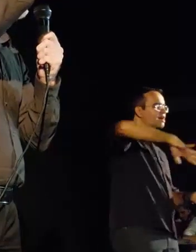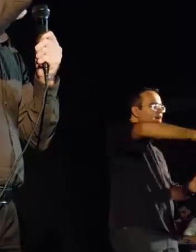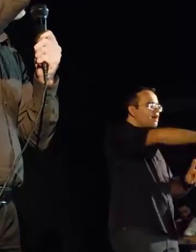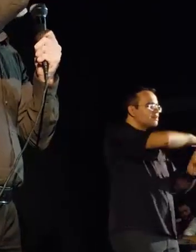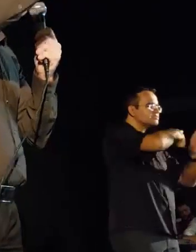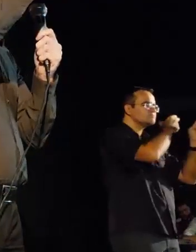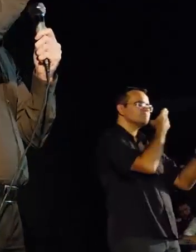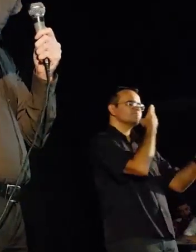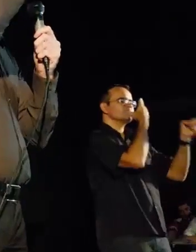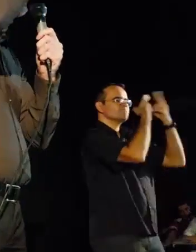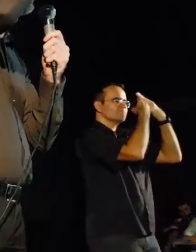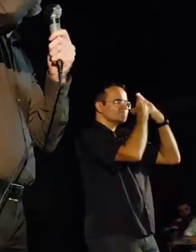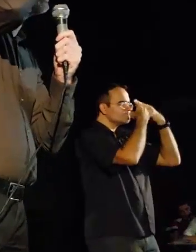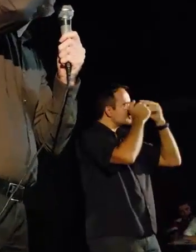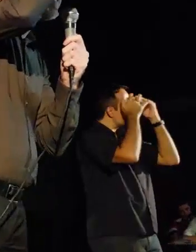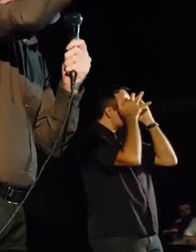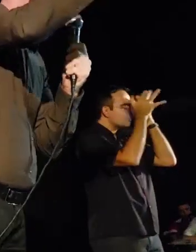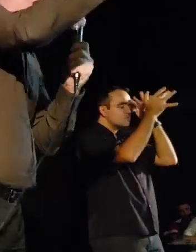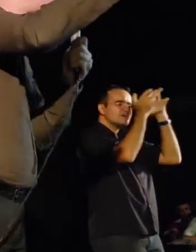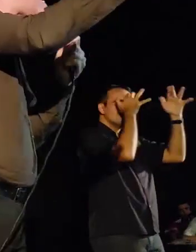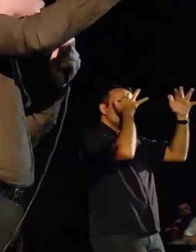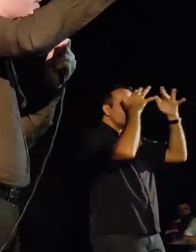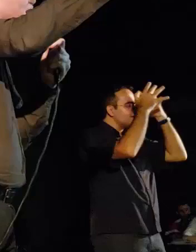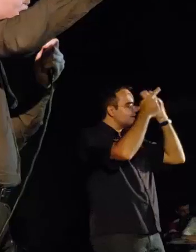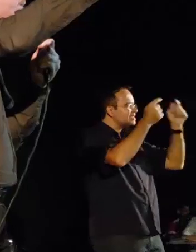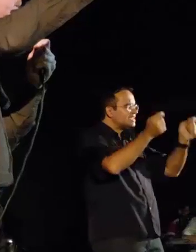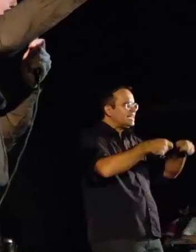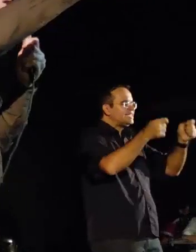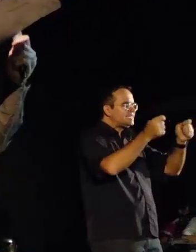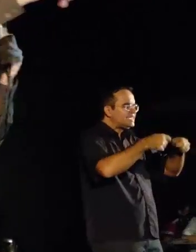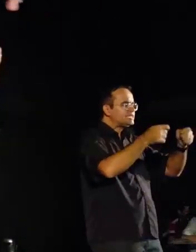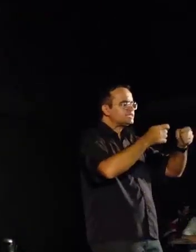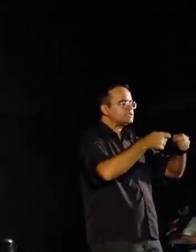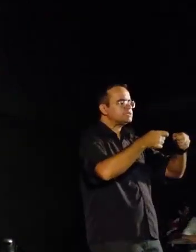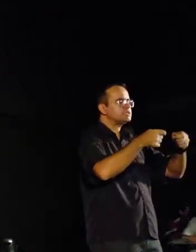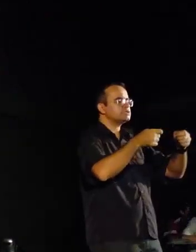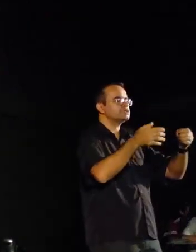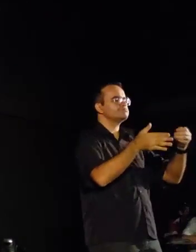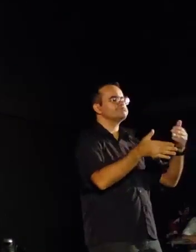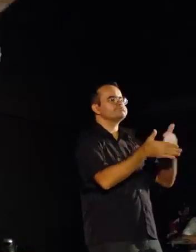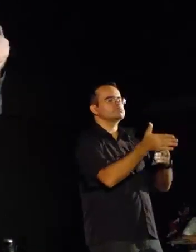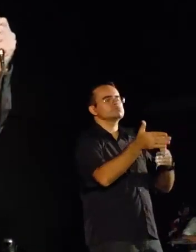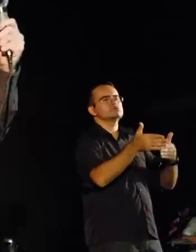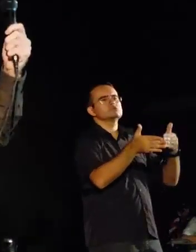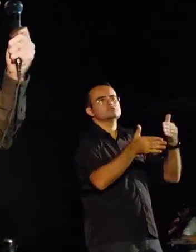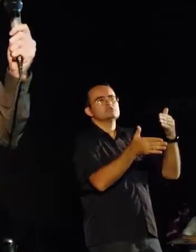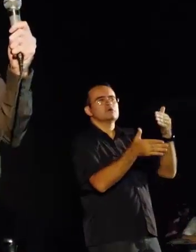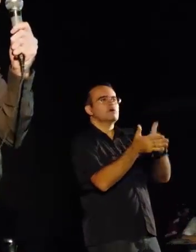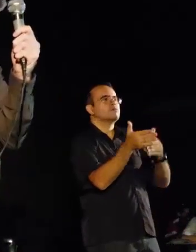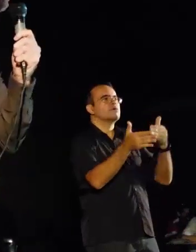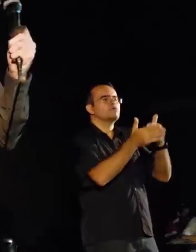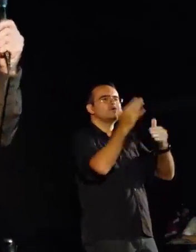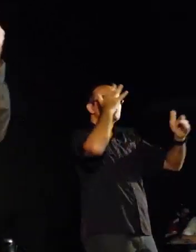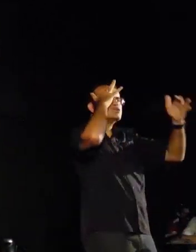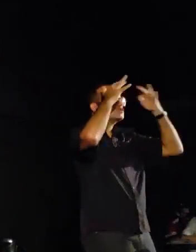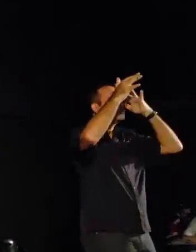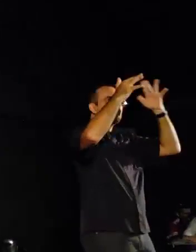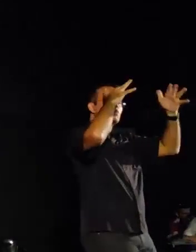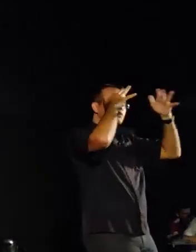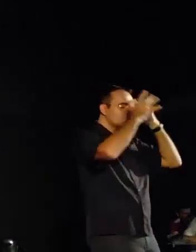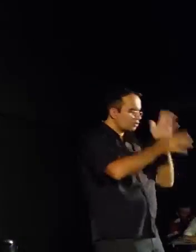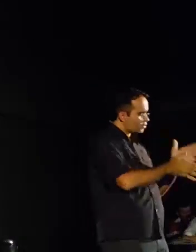lugar, e de repente viu que isso seria inalcançável, que sonhou que enfim ia encontrar um processo